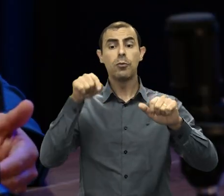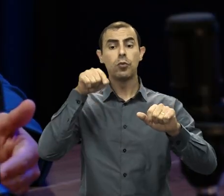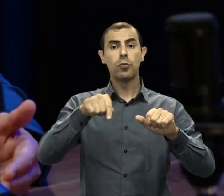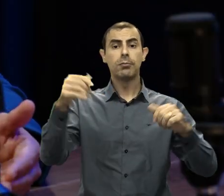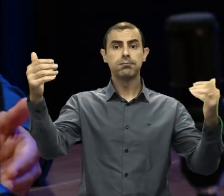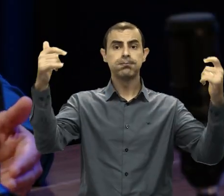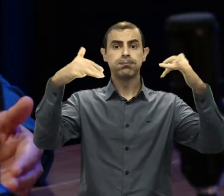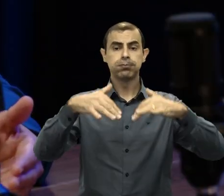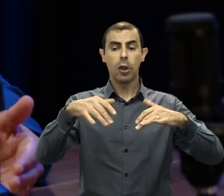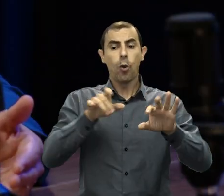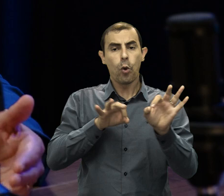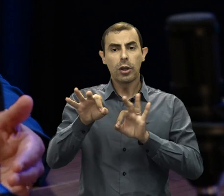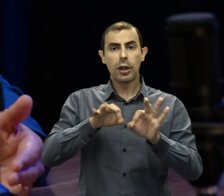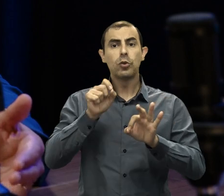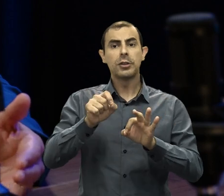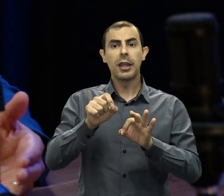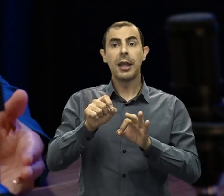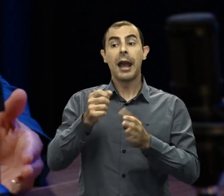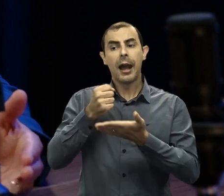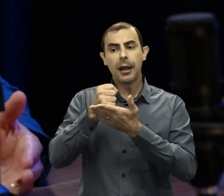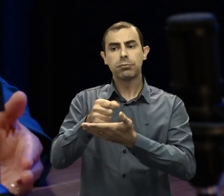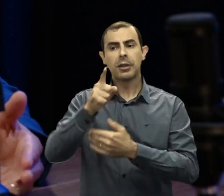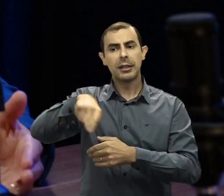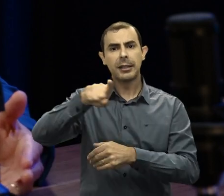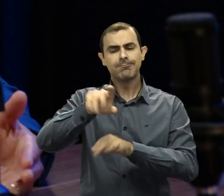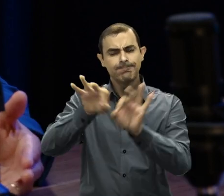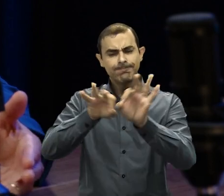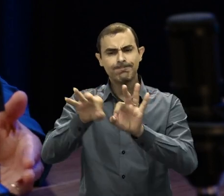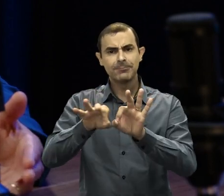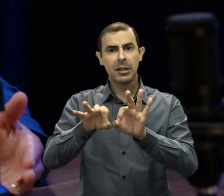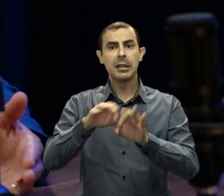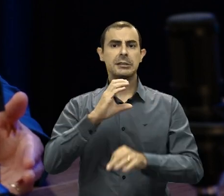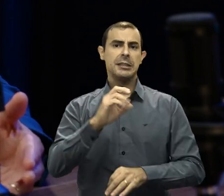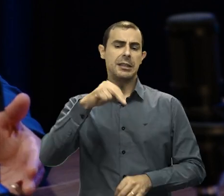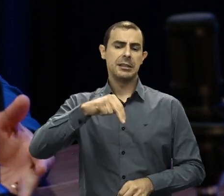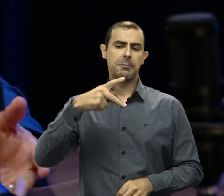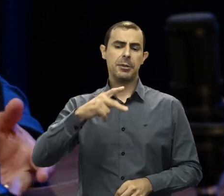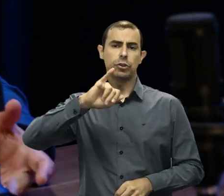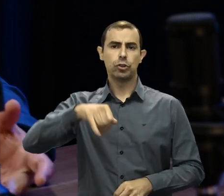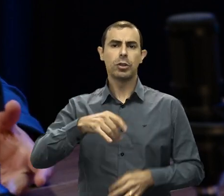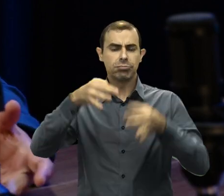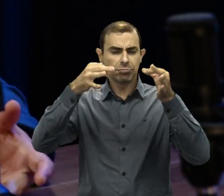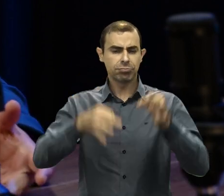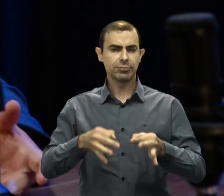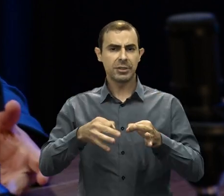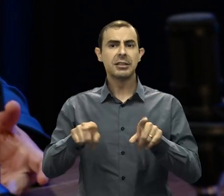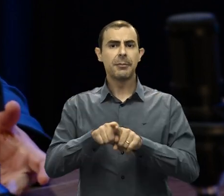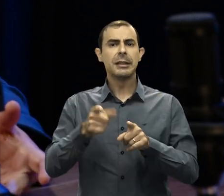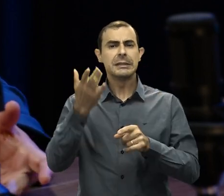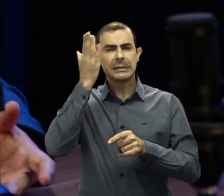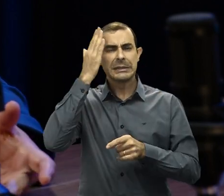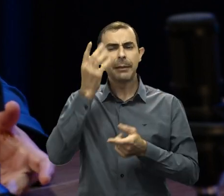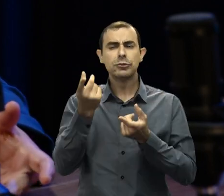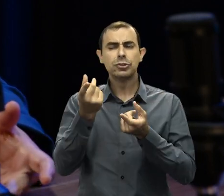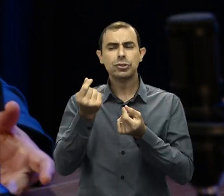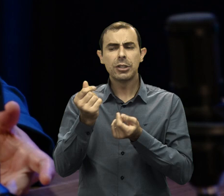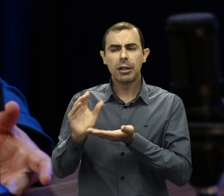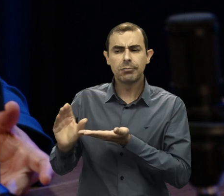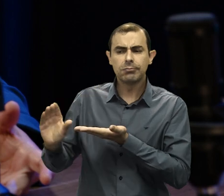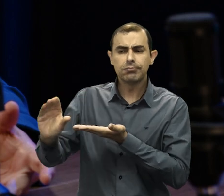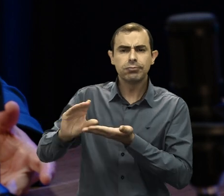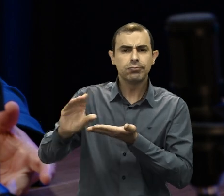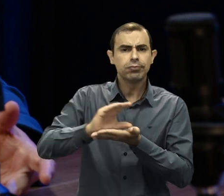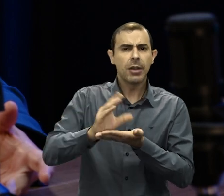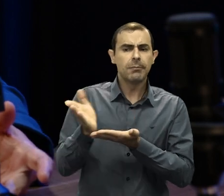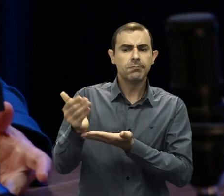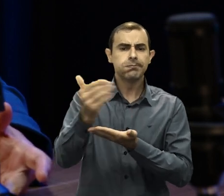organização, de ter um CNPJ ativo, de saber captar recurso, de saber fazer prestação de contas, porque muitas